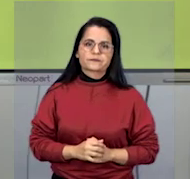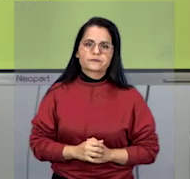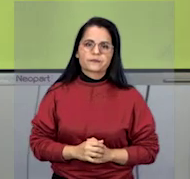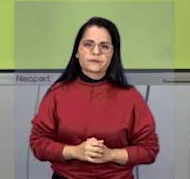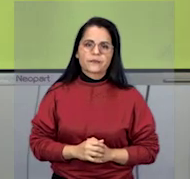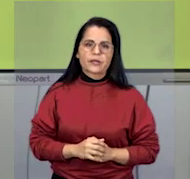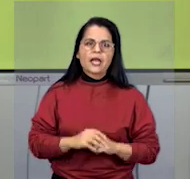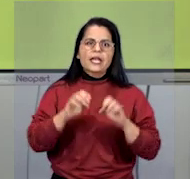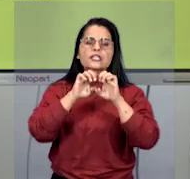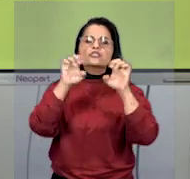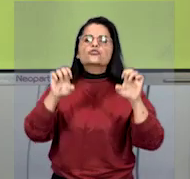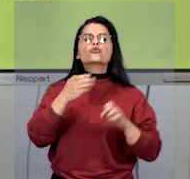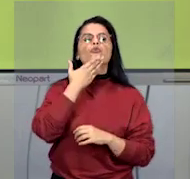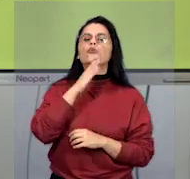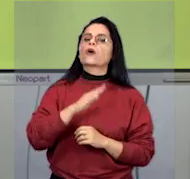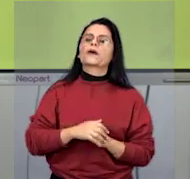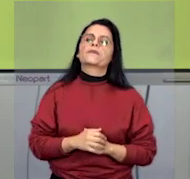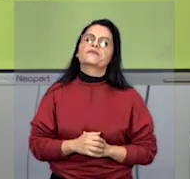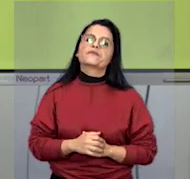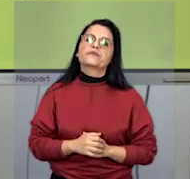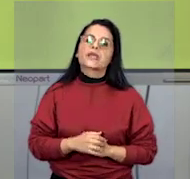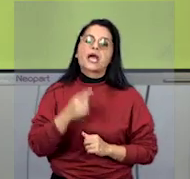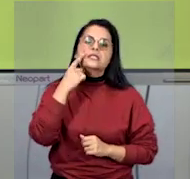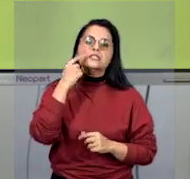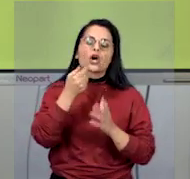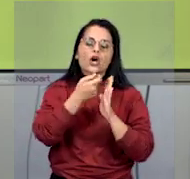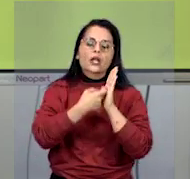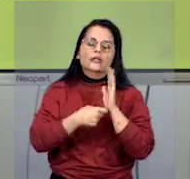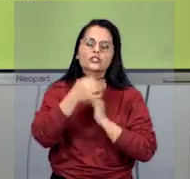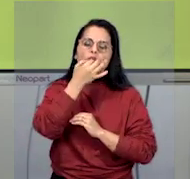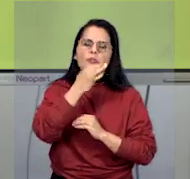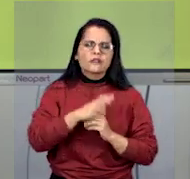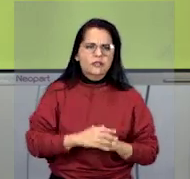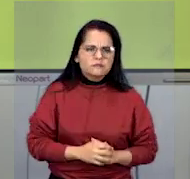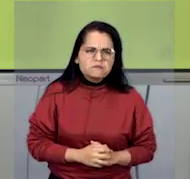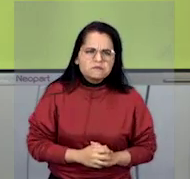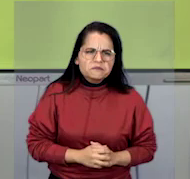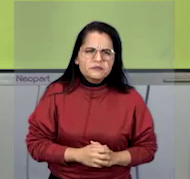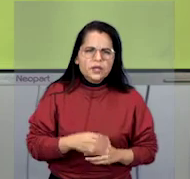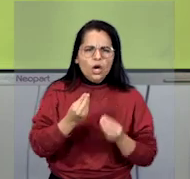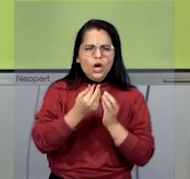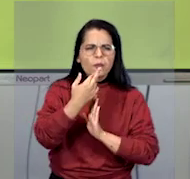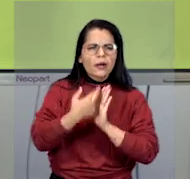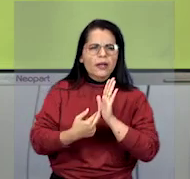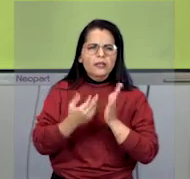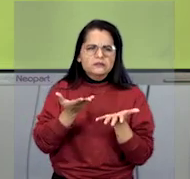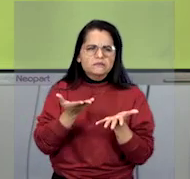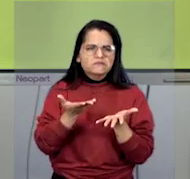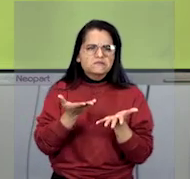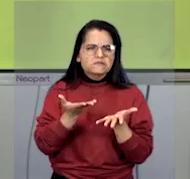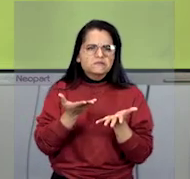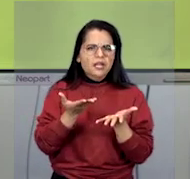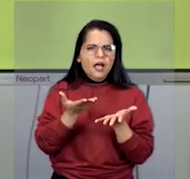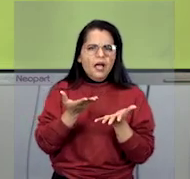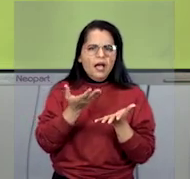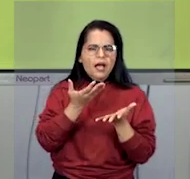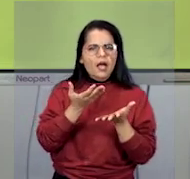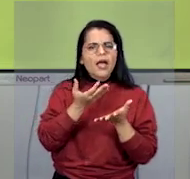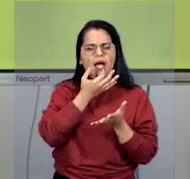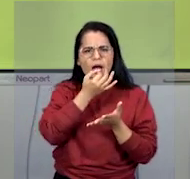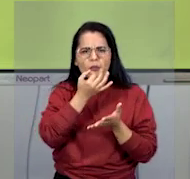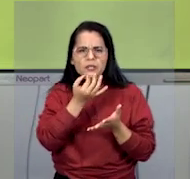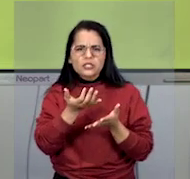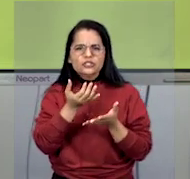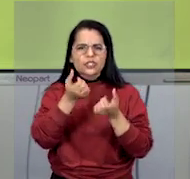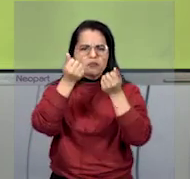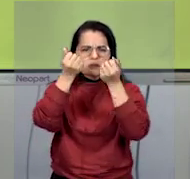É estrutura. Você olha para a estrutura do artigo de opinião e fala, puxa vida, é uma redação tentativa argumentativa?